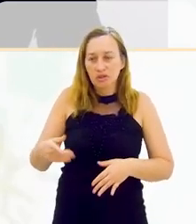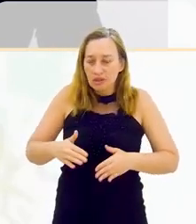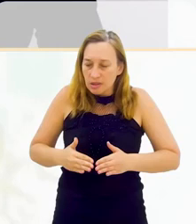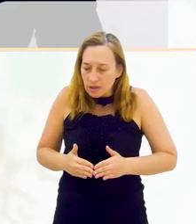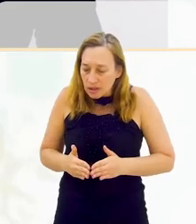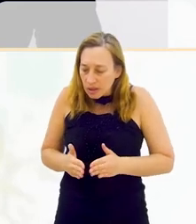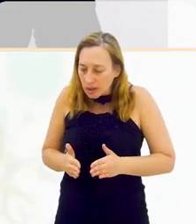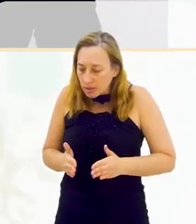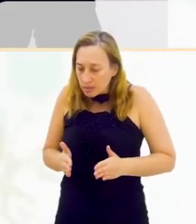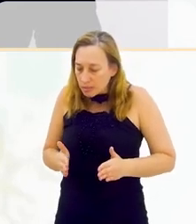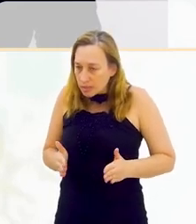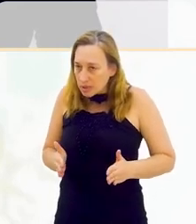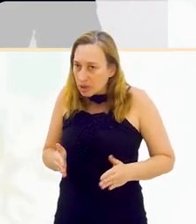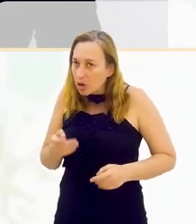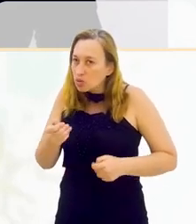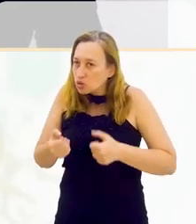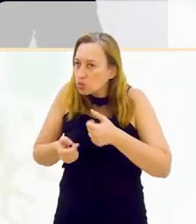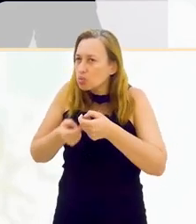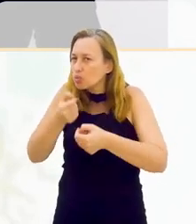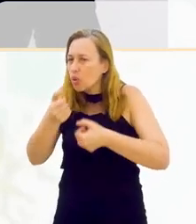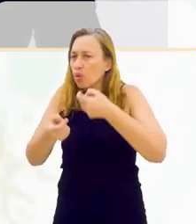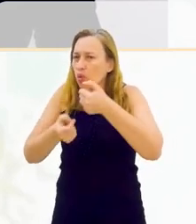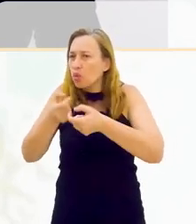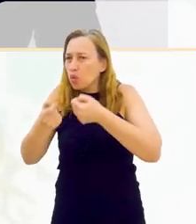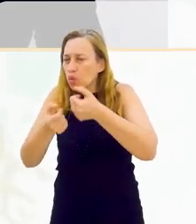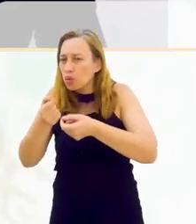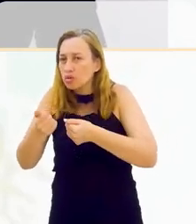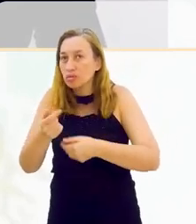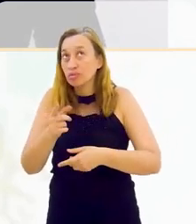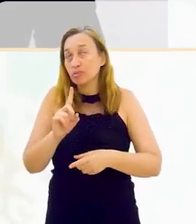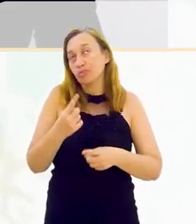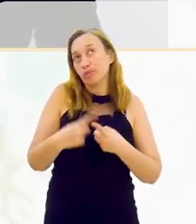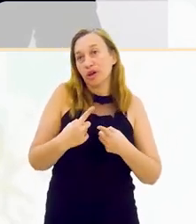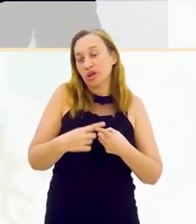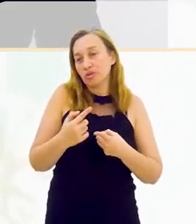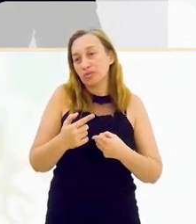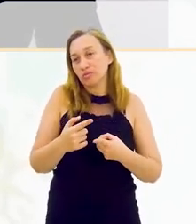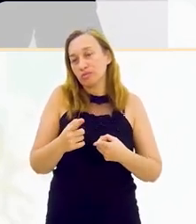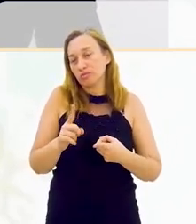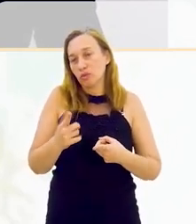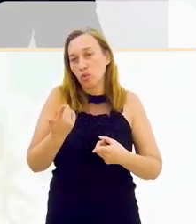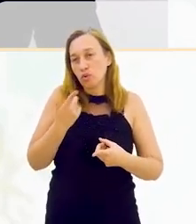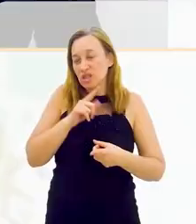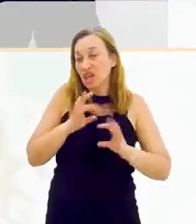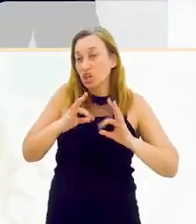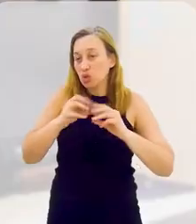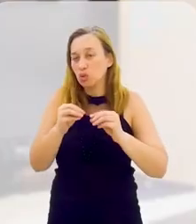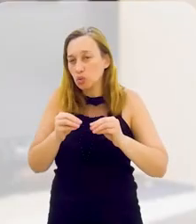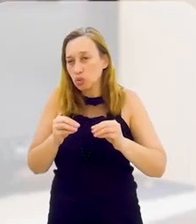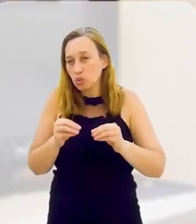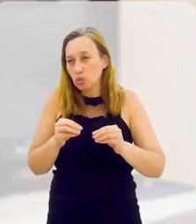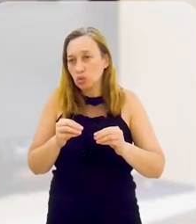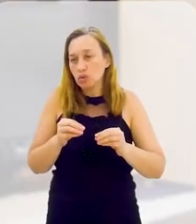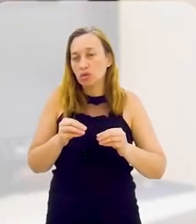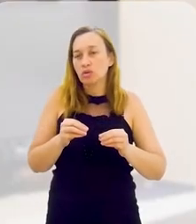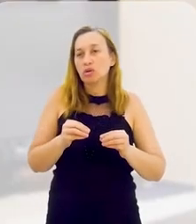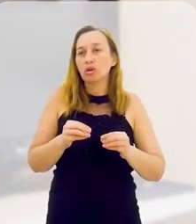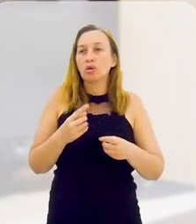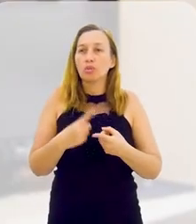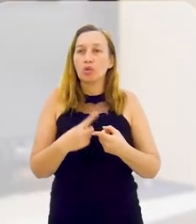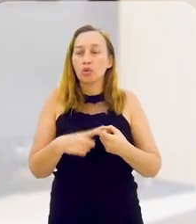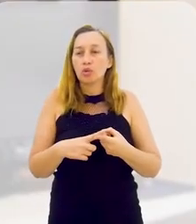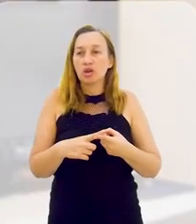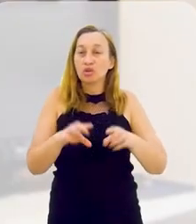se quebrando aos poucos, porque não é uma coisa, né, que a gente consegue detonar de uma vez, porque isso